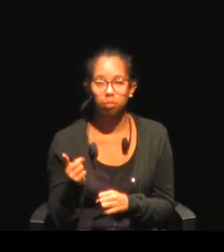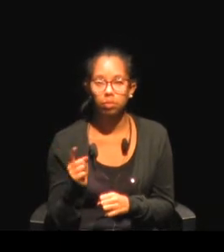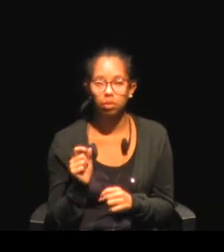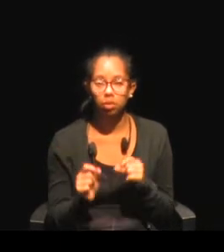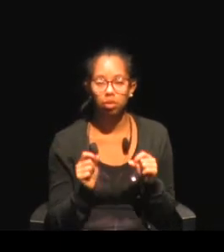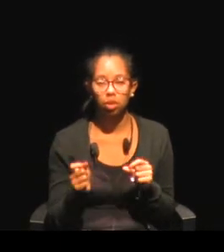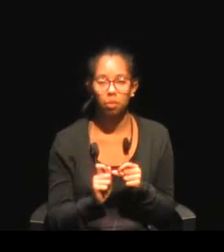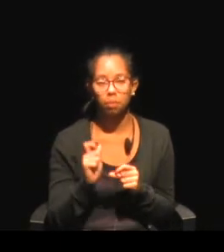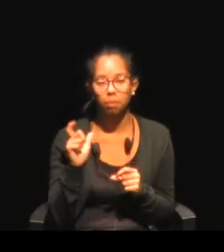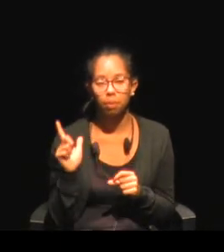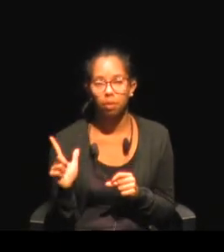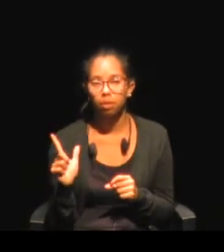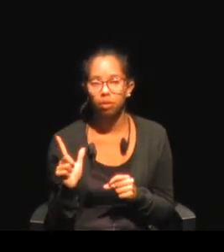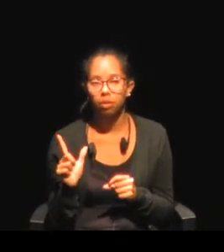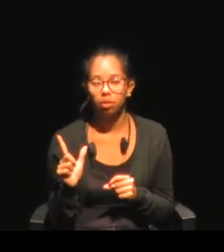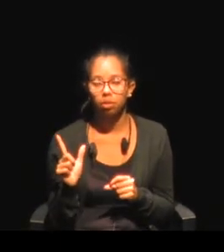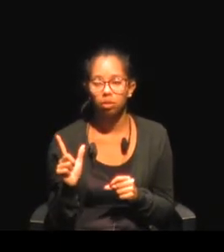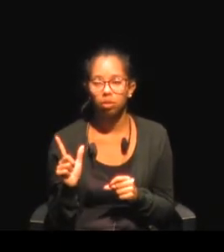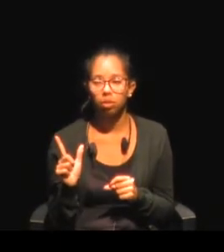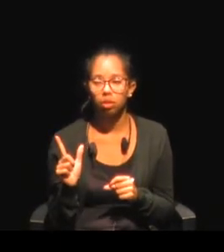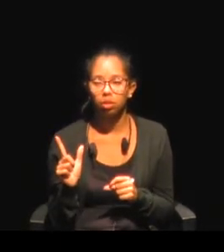e isso aqui é um grande